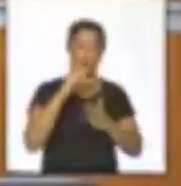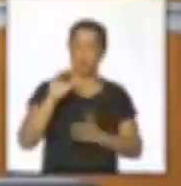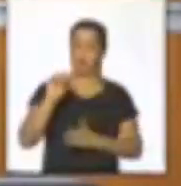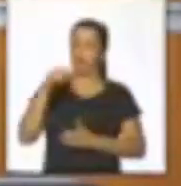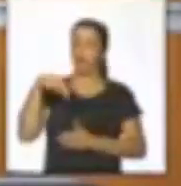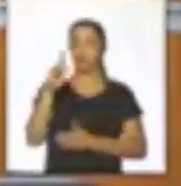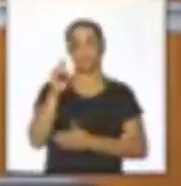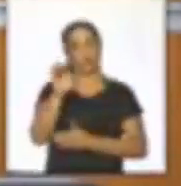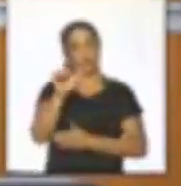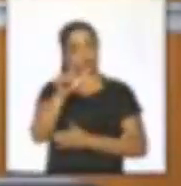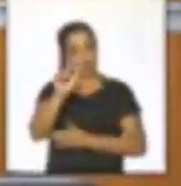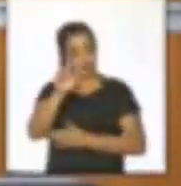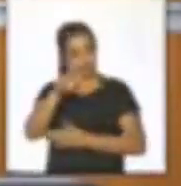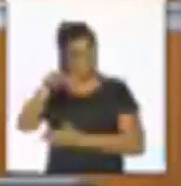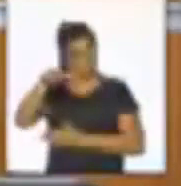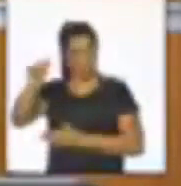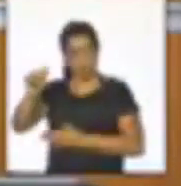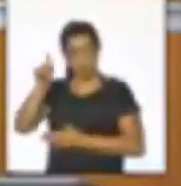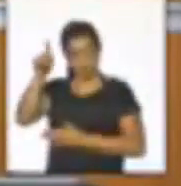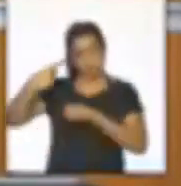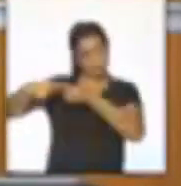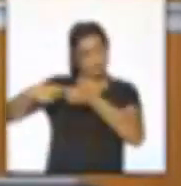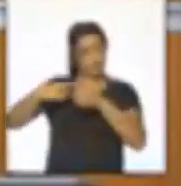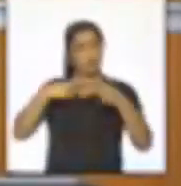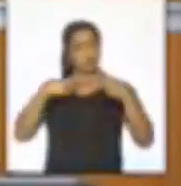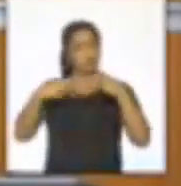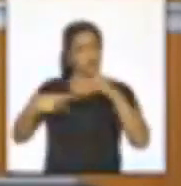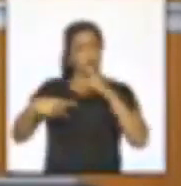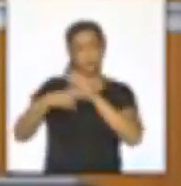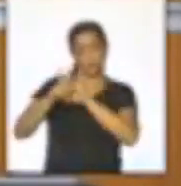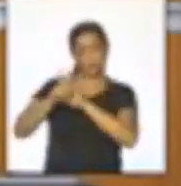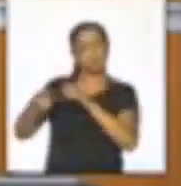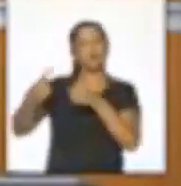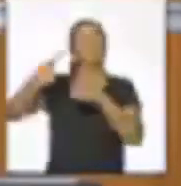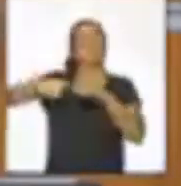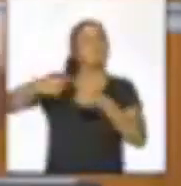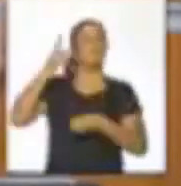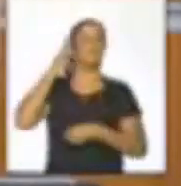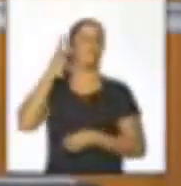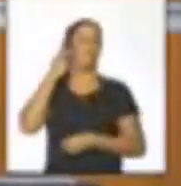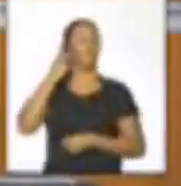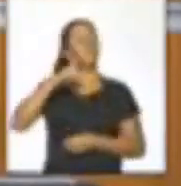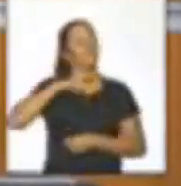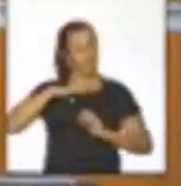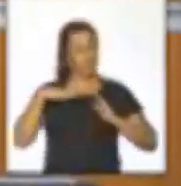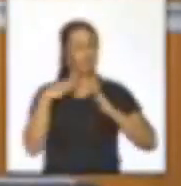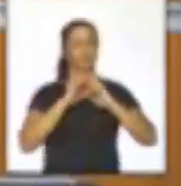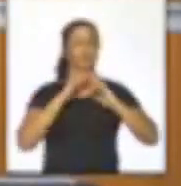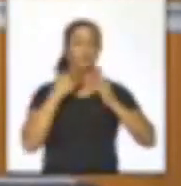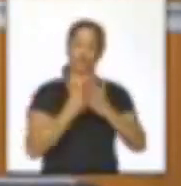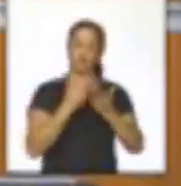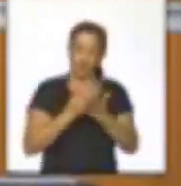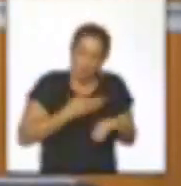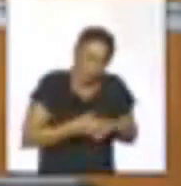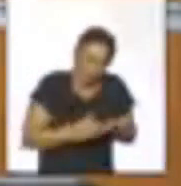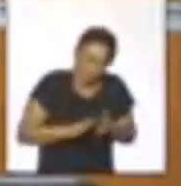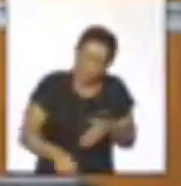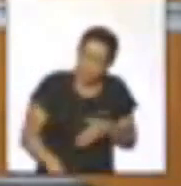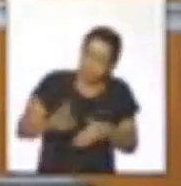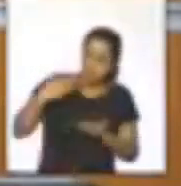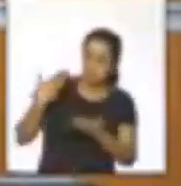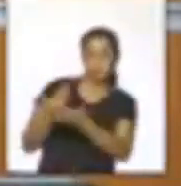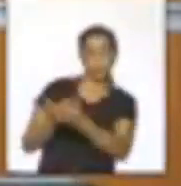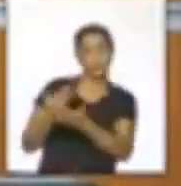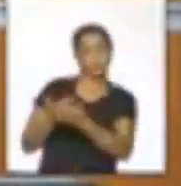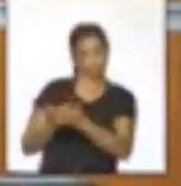situada em São José dos Campos, interior de São Paulo. E da escola da onde eu comecei os meus estudos, que